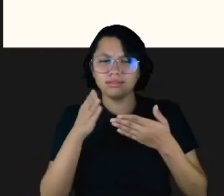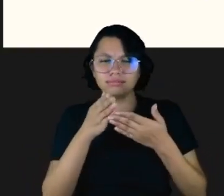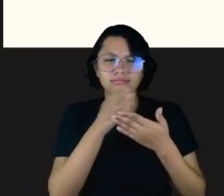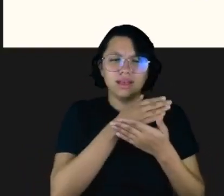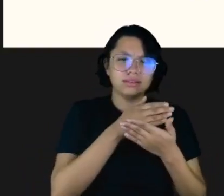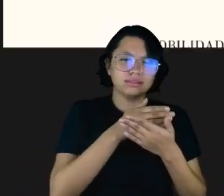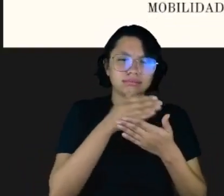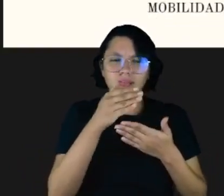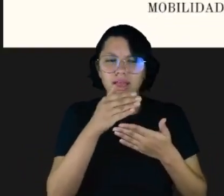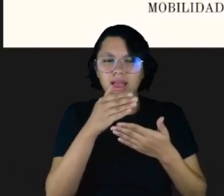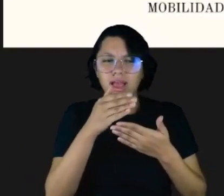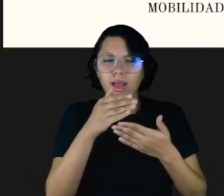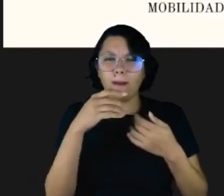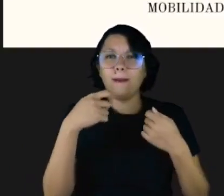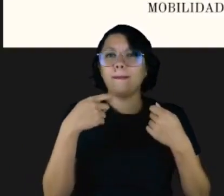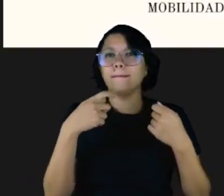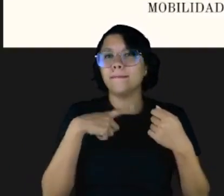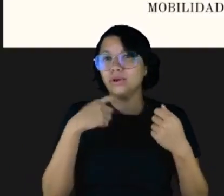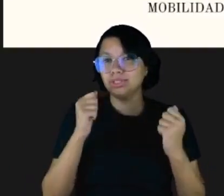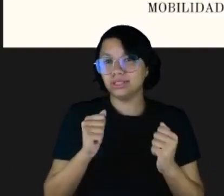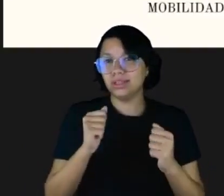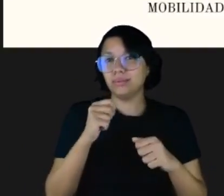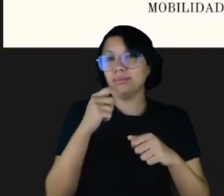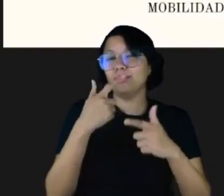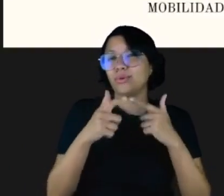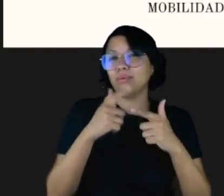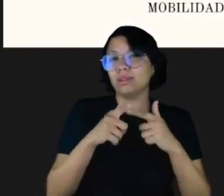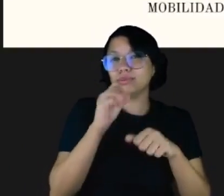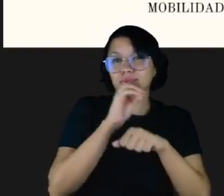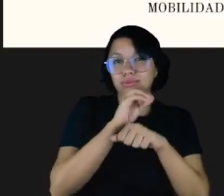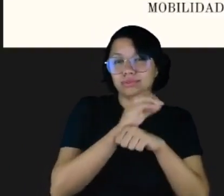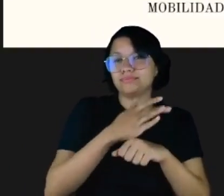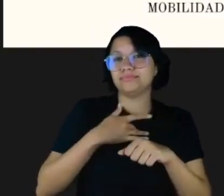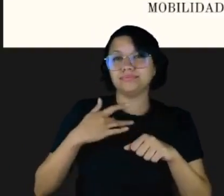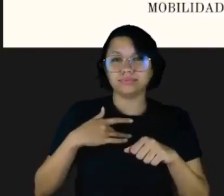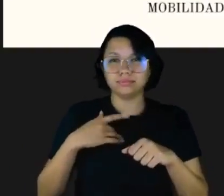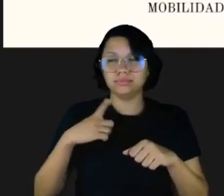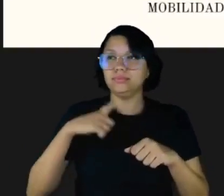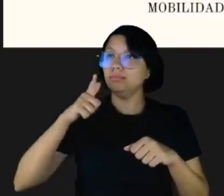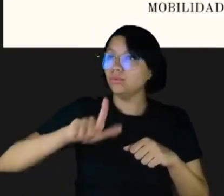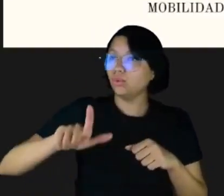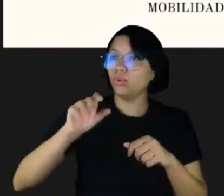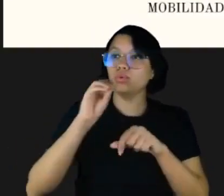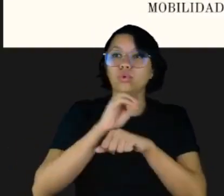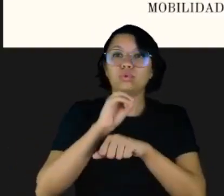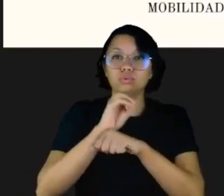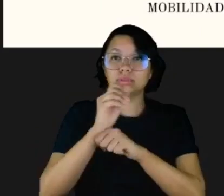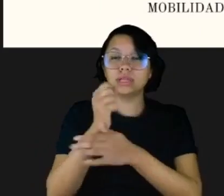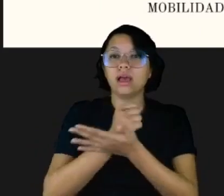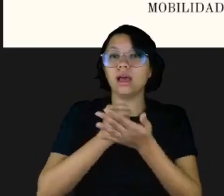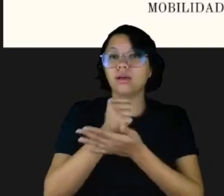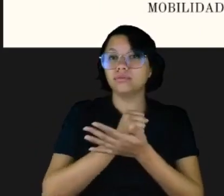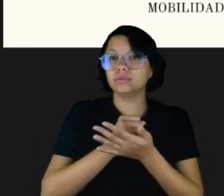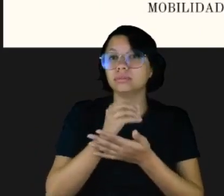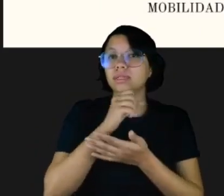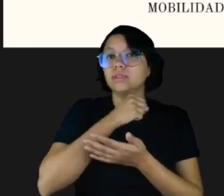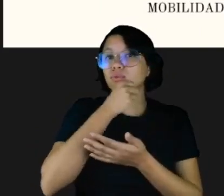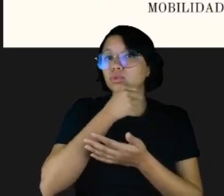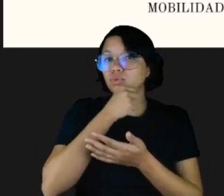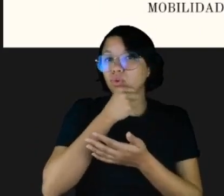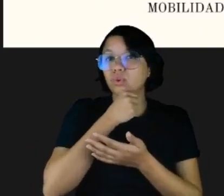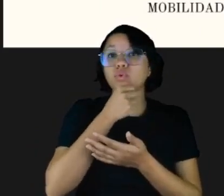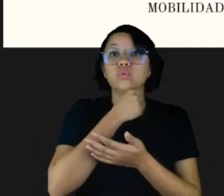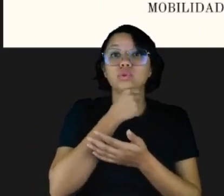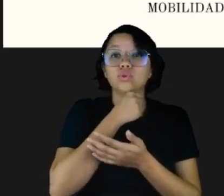saúde com ele. Nós temos também outro cuidado fundamental em se tratando de idoso, que é a